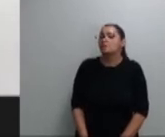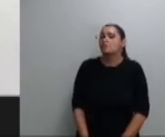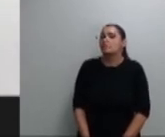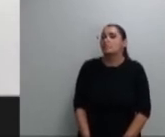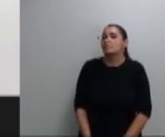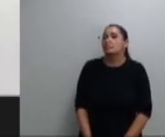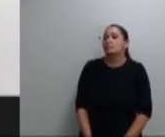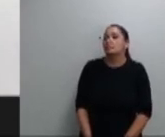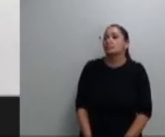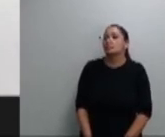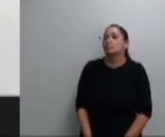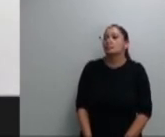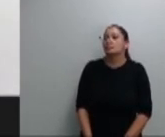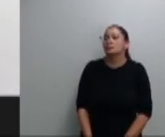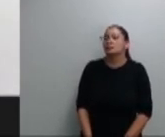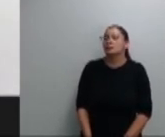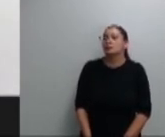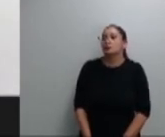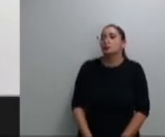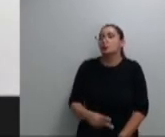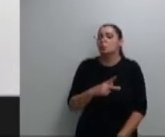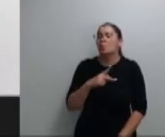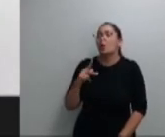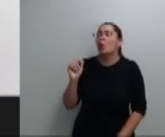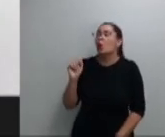senhor presidente é uma